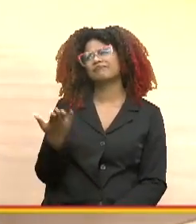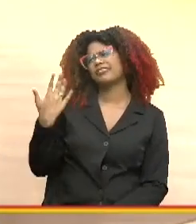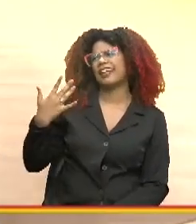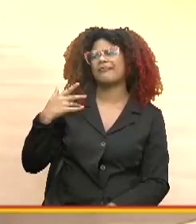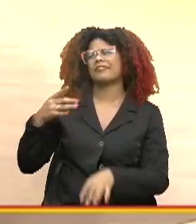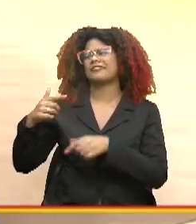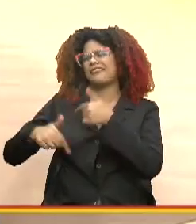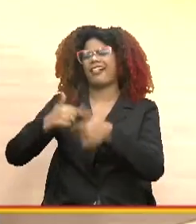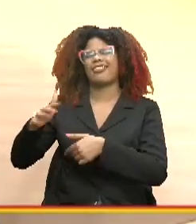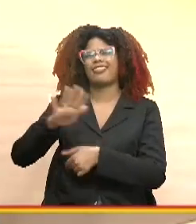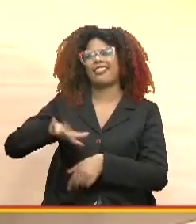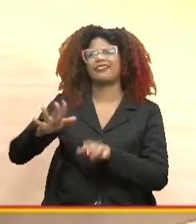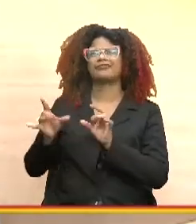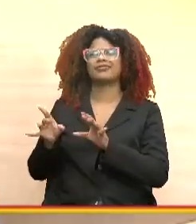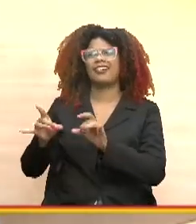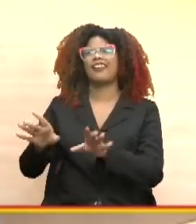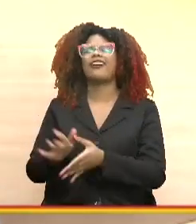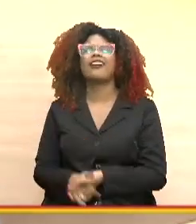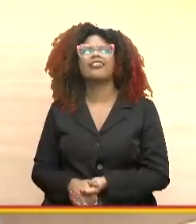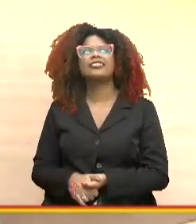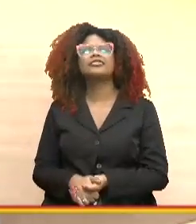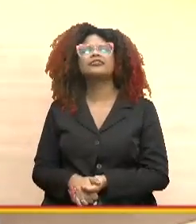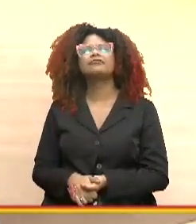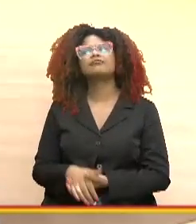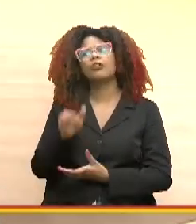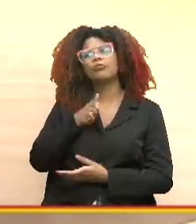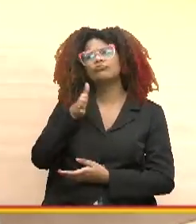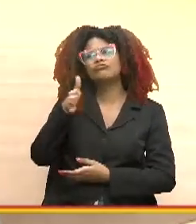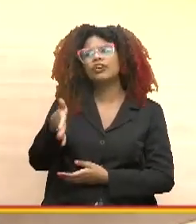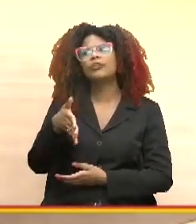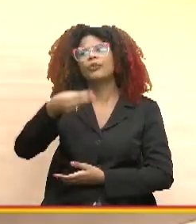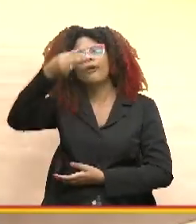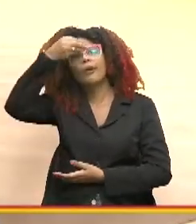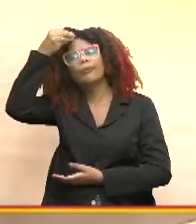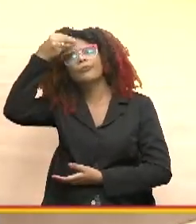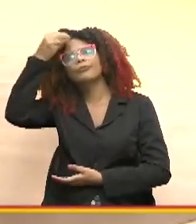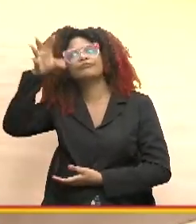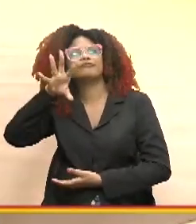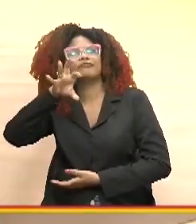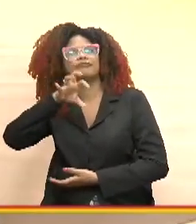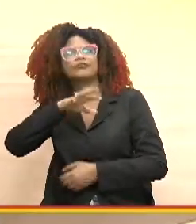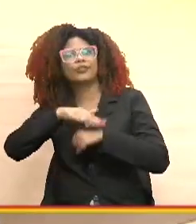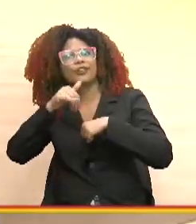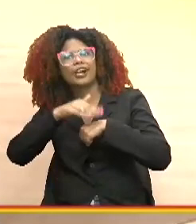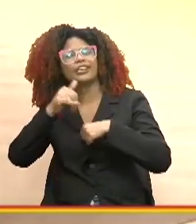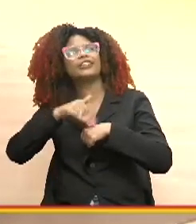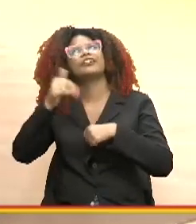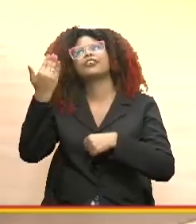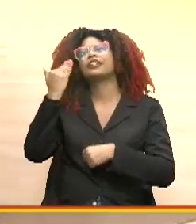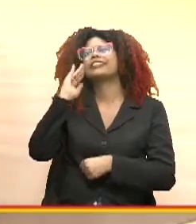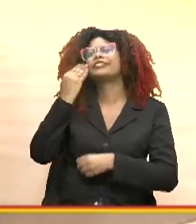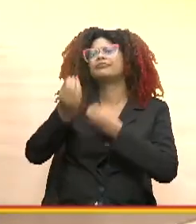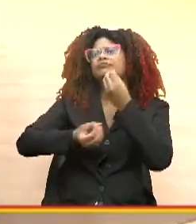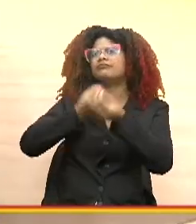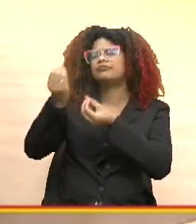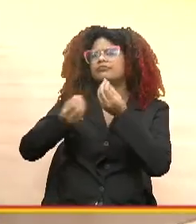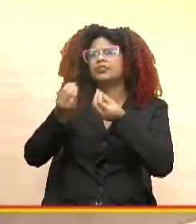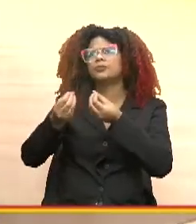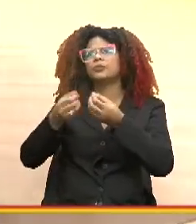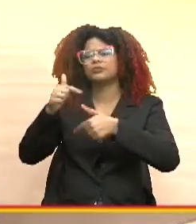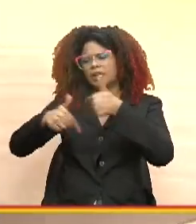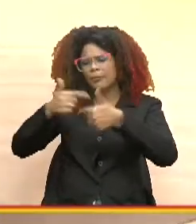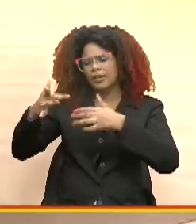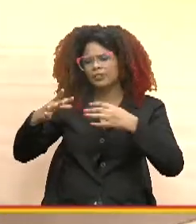Comerciário enfim e aí eu fui para padrinhamento afetivo que na época eu entendia como um trabalho